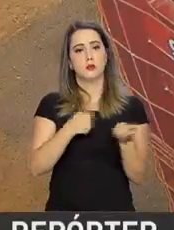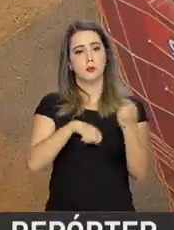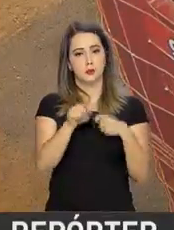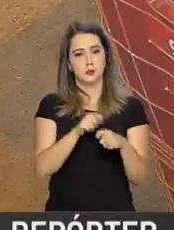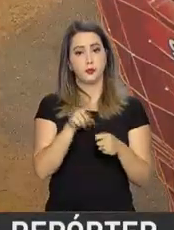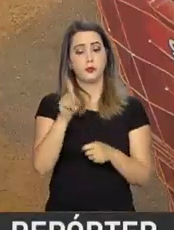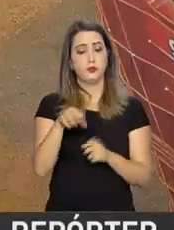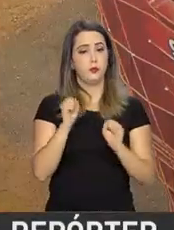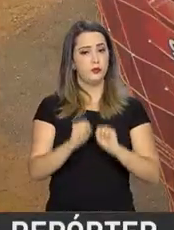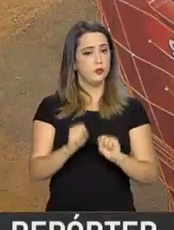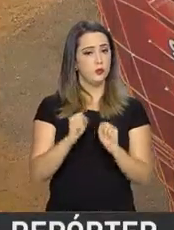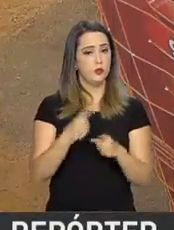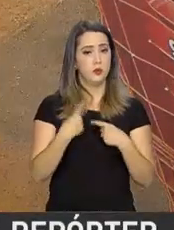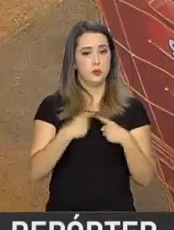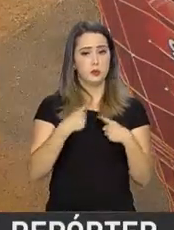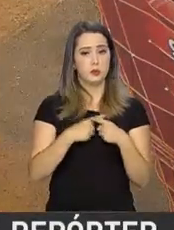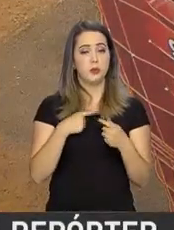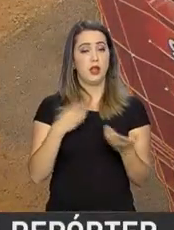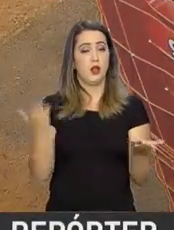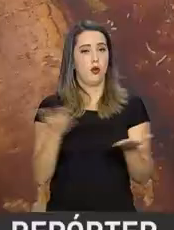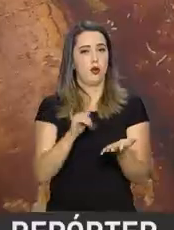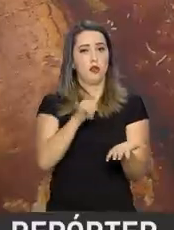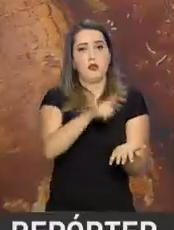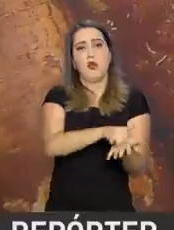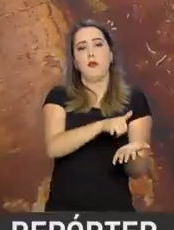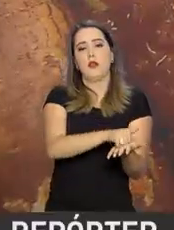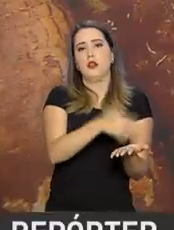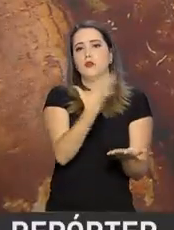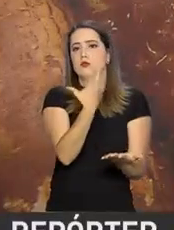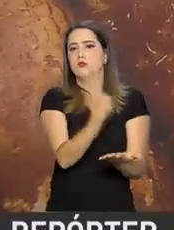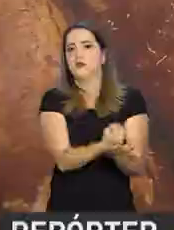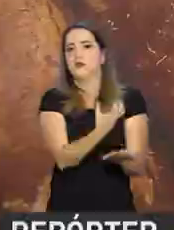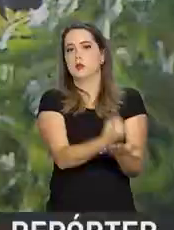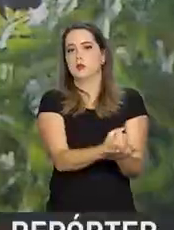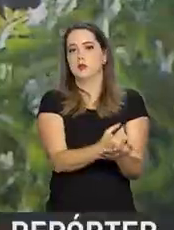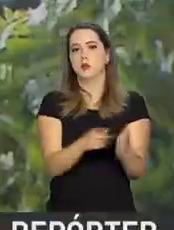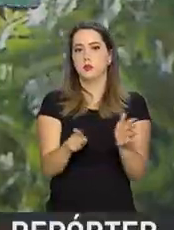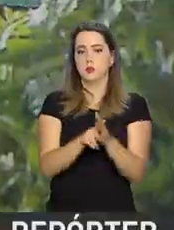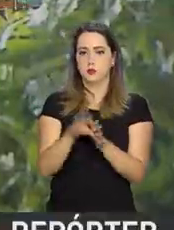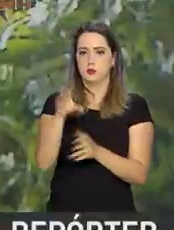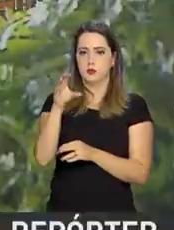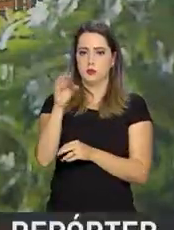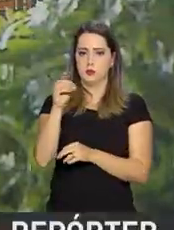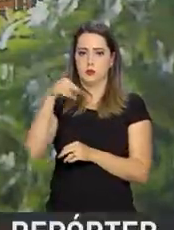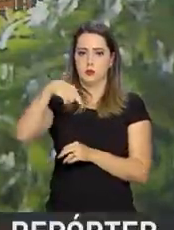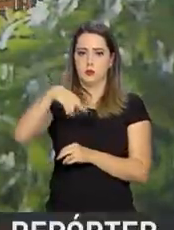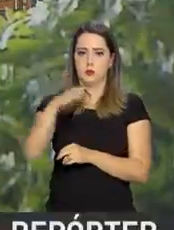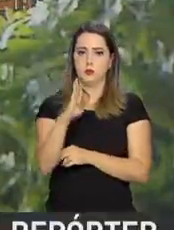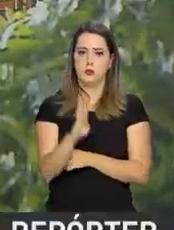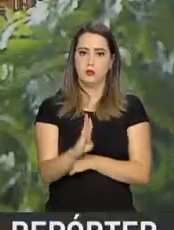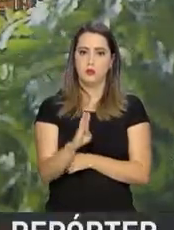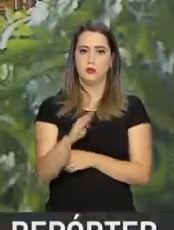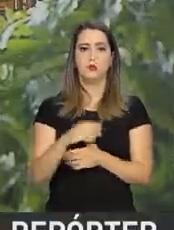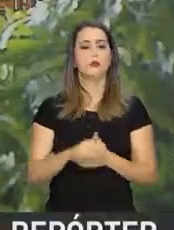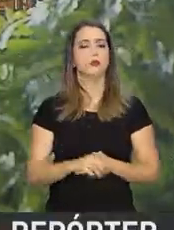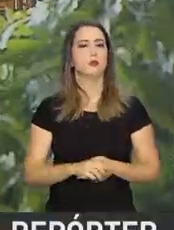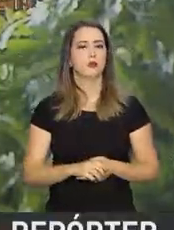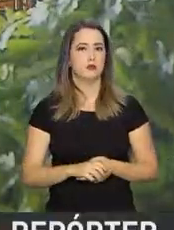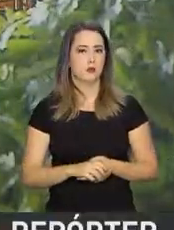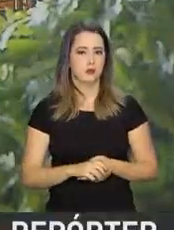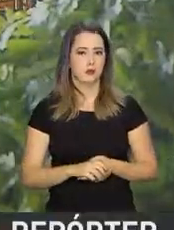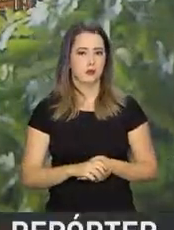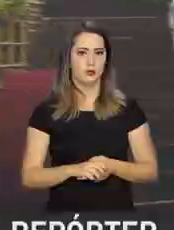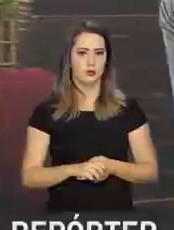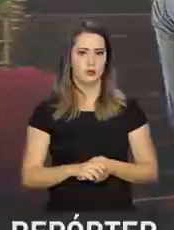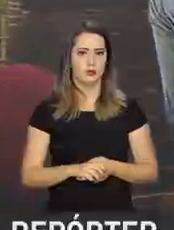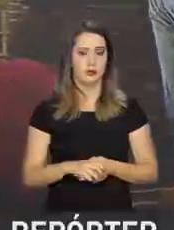Isso é possível graças a um aplicativo que acabou de ser lançado pela Companhia Nacional de Abastecimento,